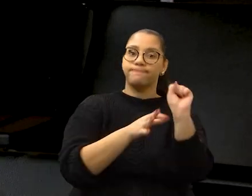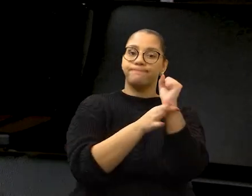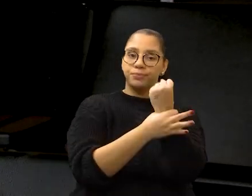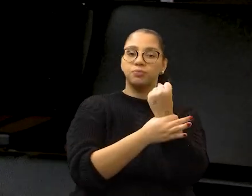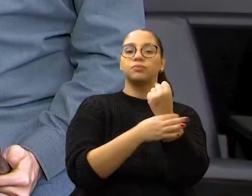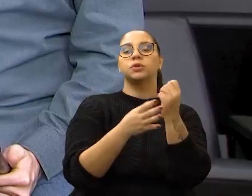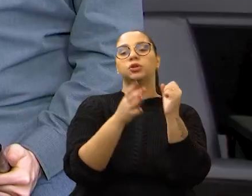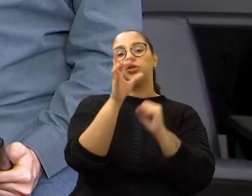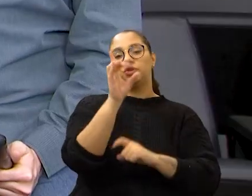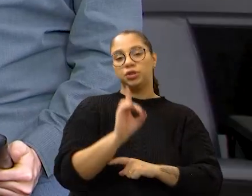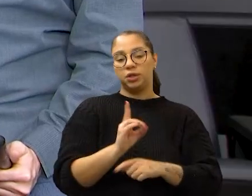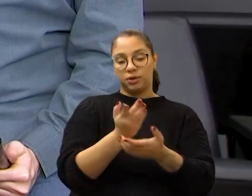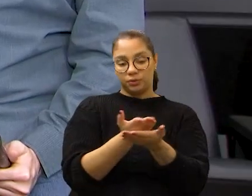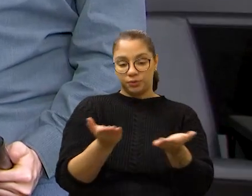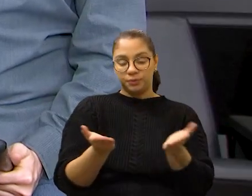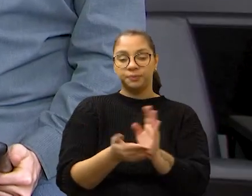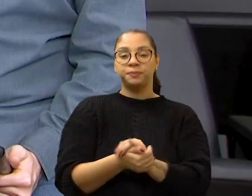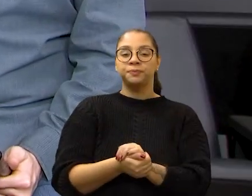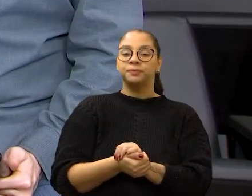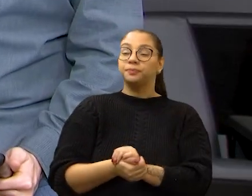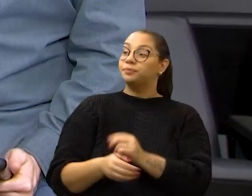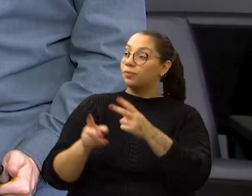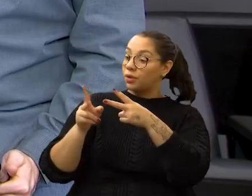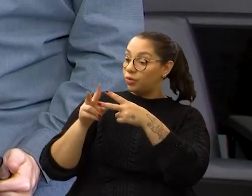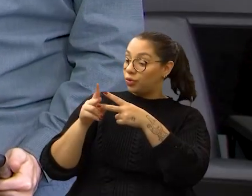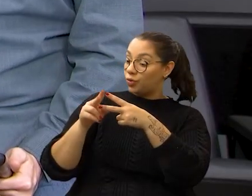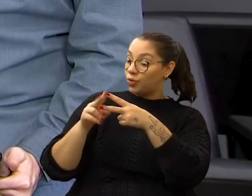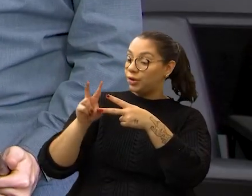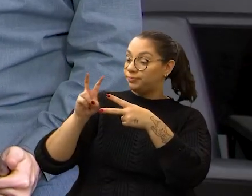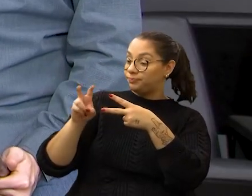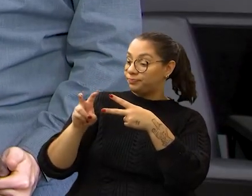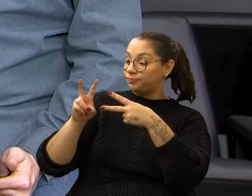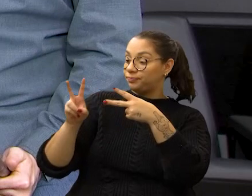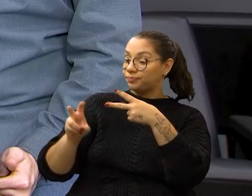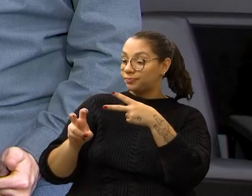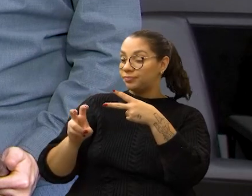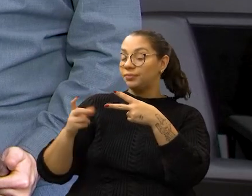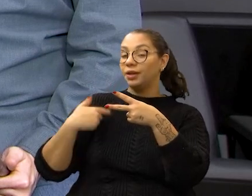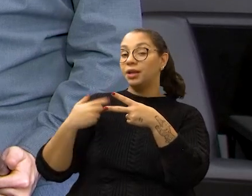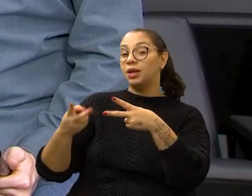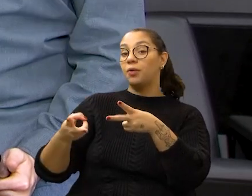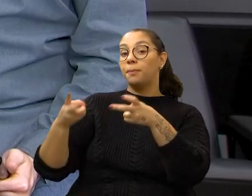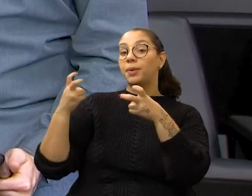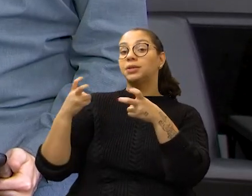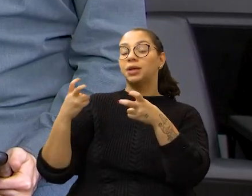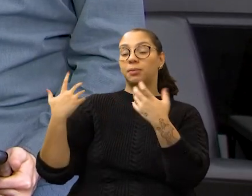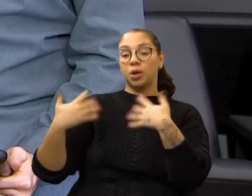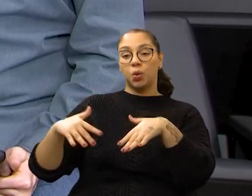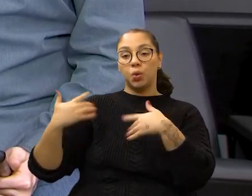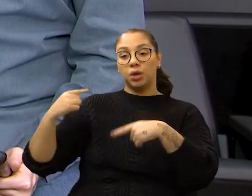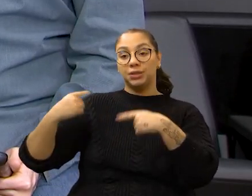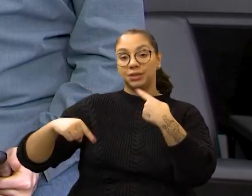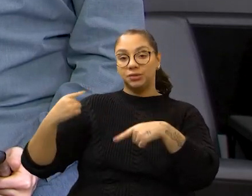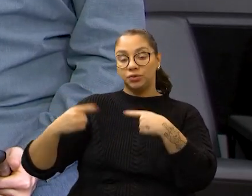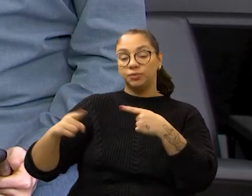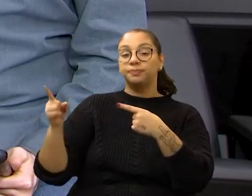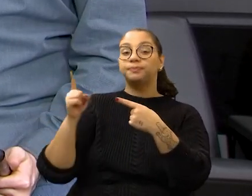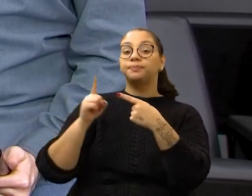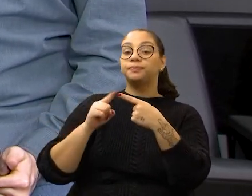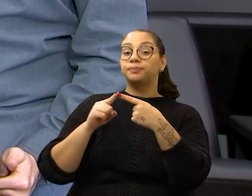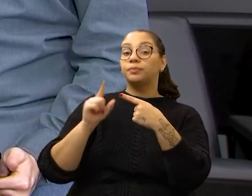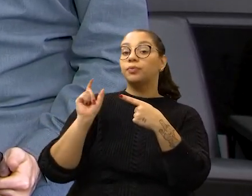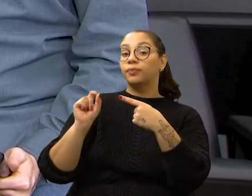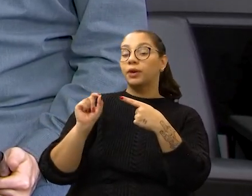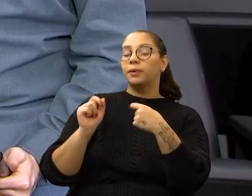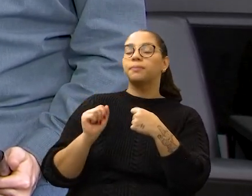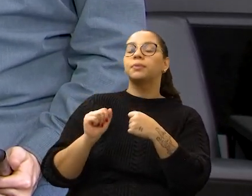direitos deles. Dois assuntos dentro desta temática que eu percebo que está sendo muito discutido. O primeiro é a questão